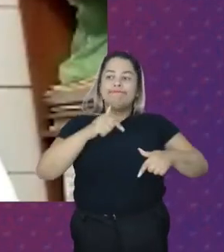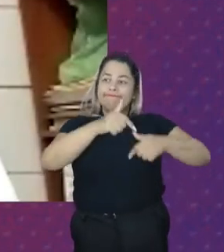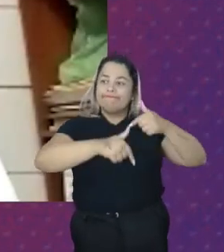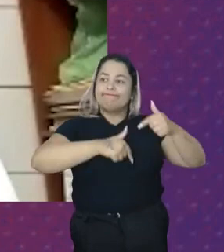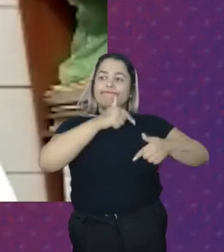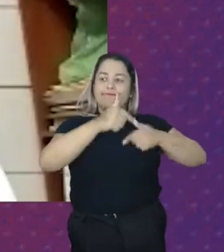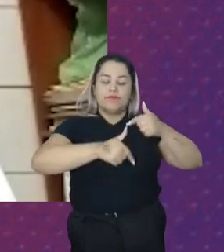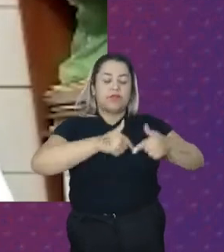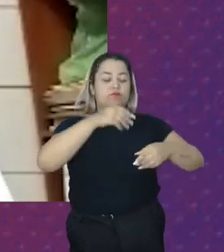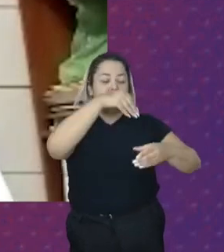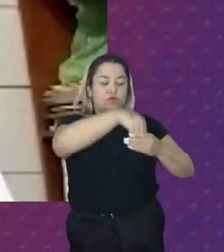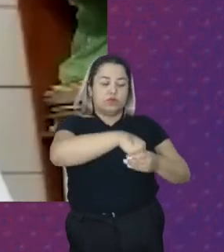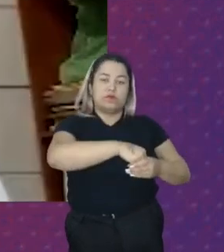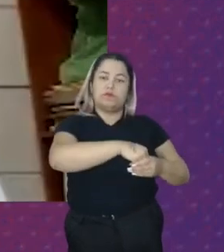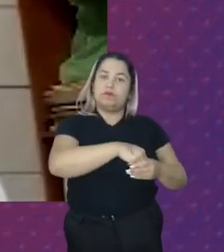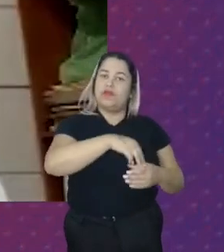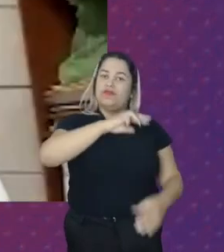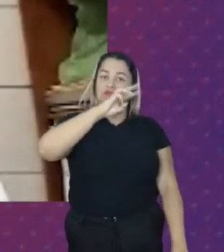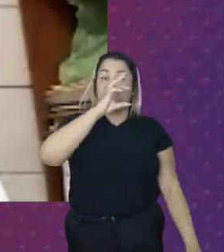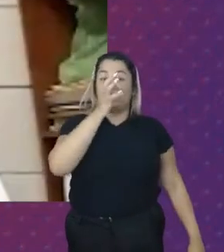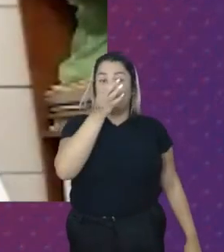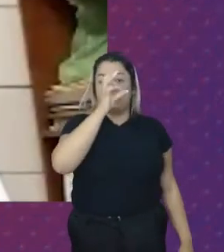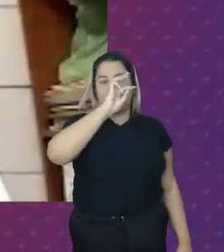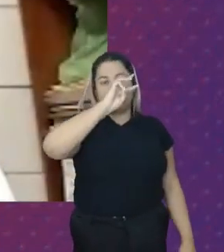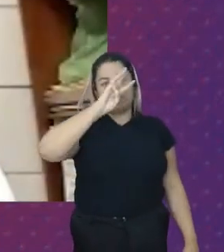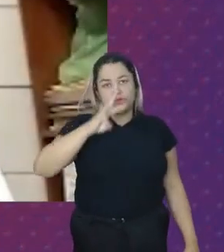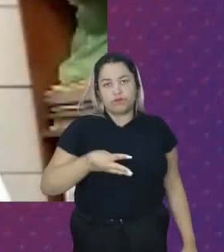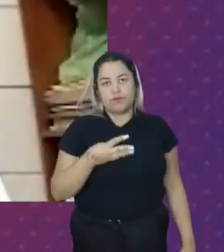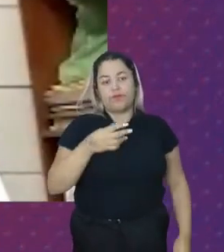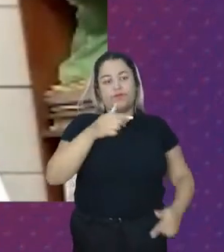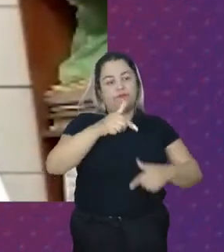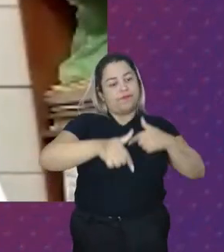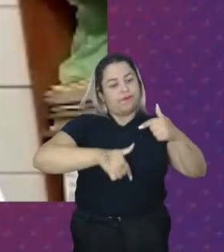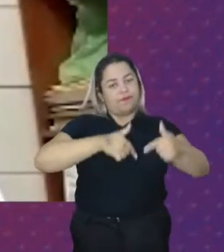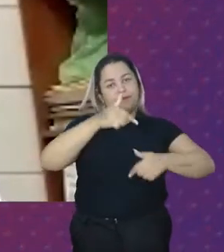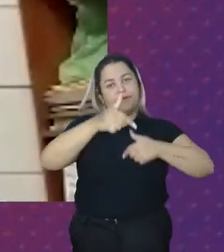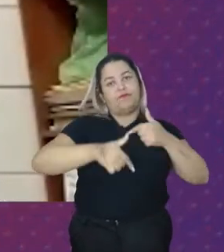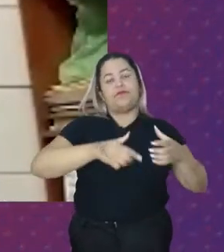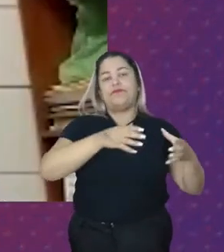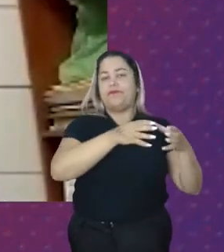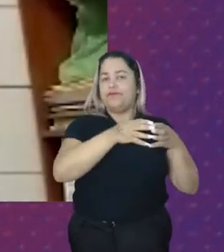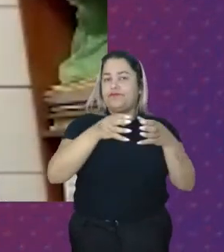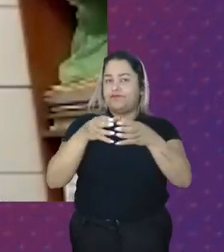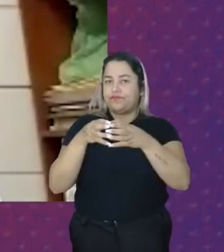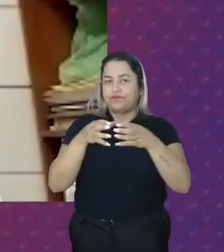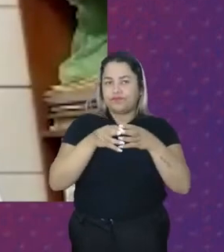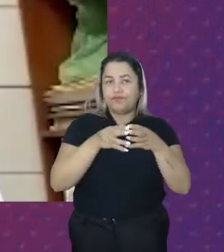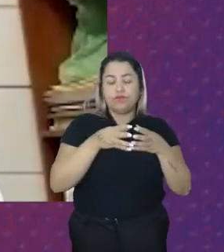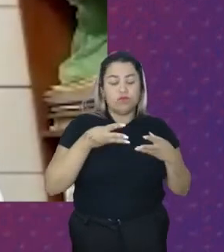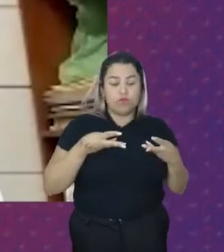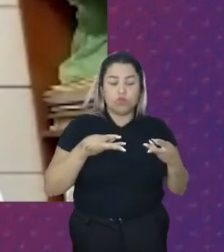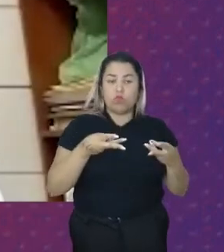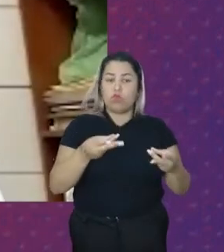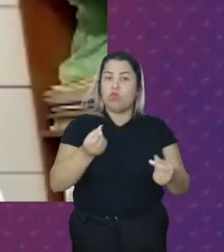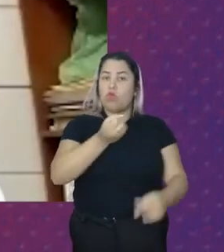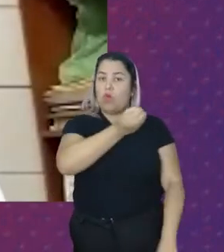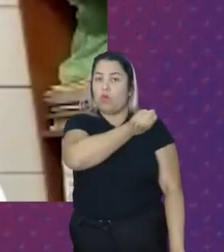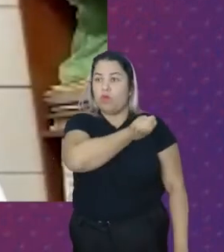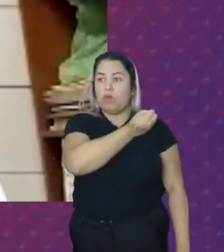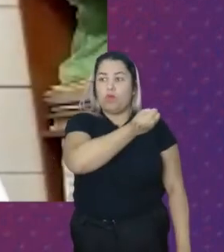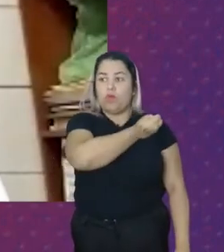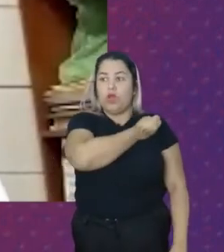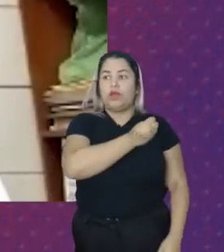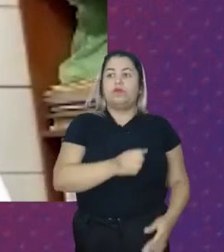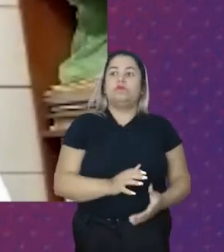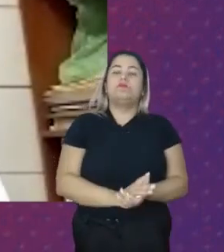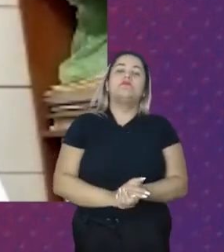domésticas Somos mais de 6 milhões De trabalhadoras Então é uma categoria Muito numerosa Além